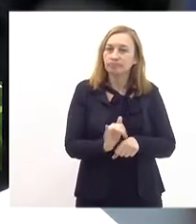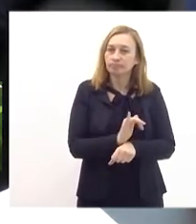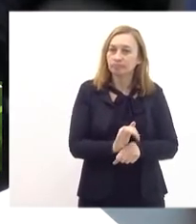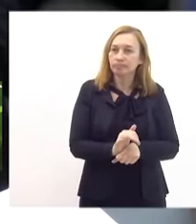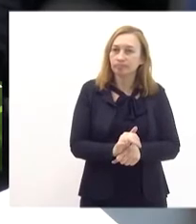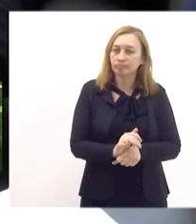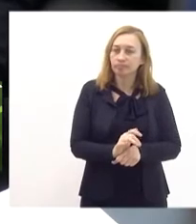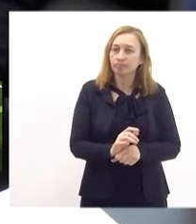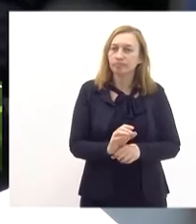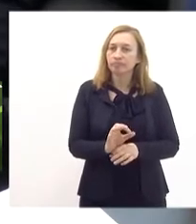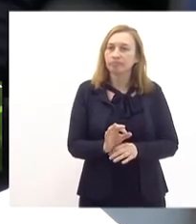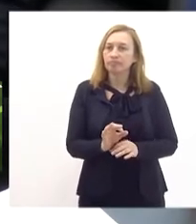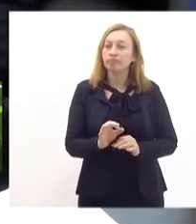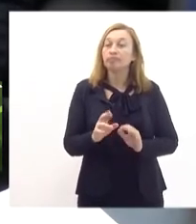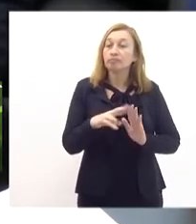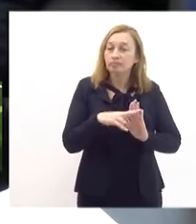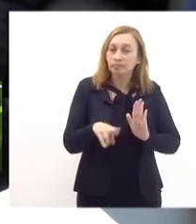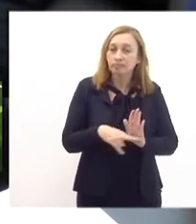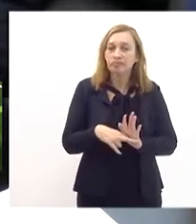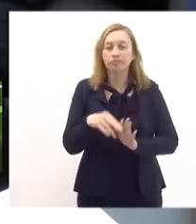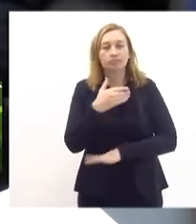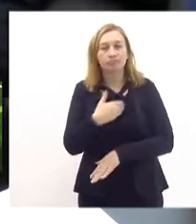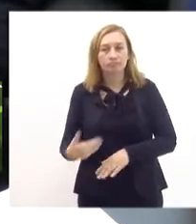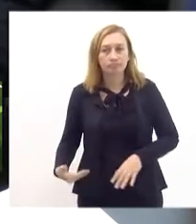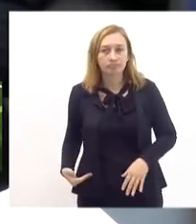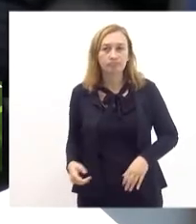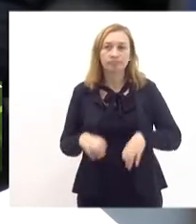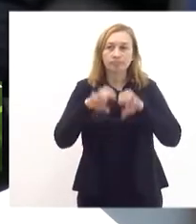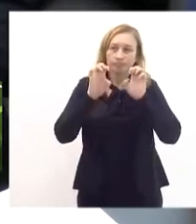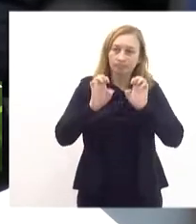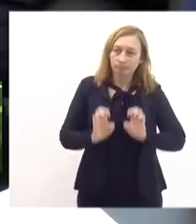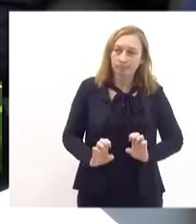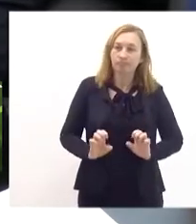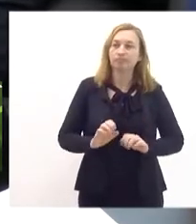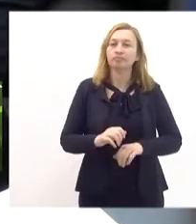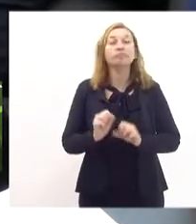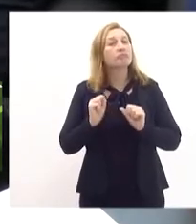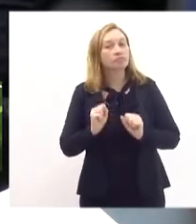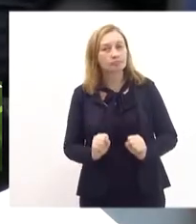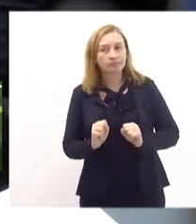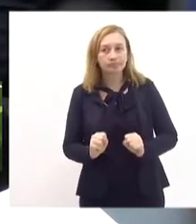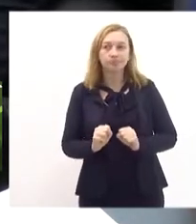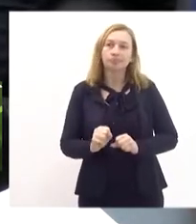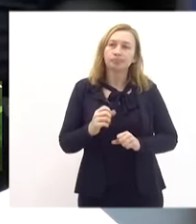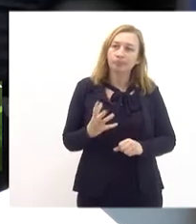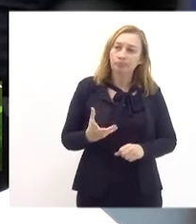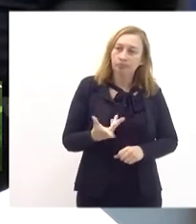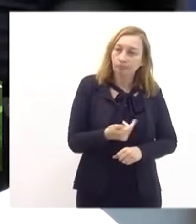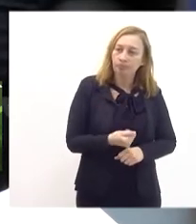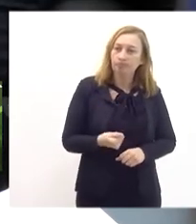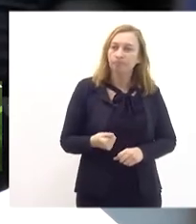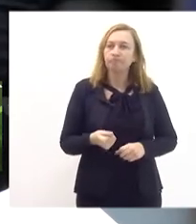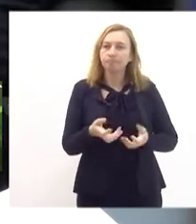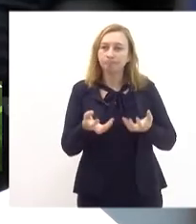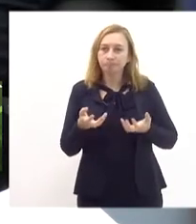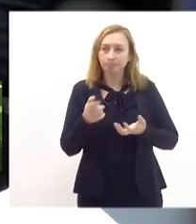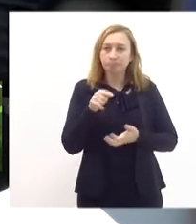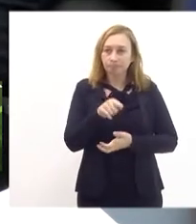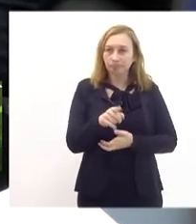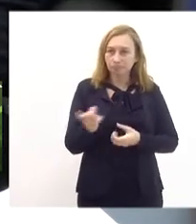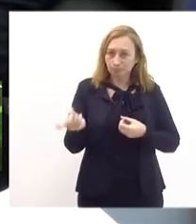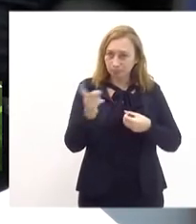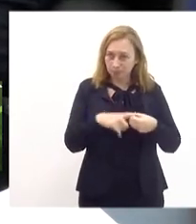seja, medidas de governança, para que a gente possa da efetividade ao que se pretende aqui. Só